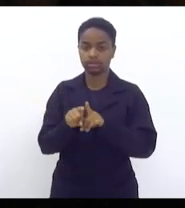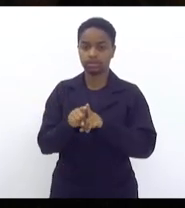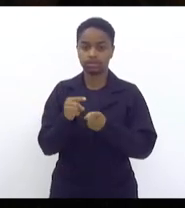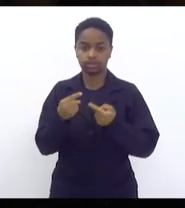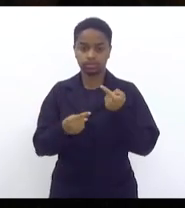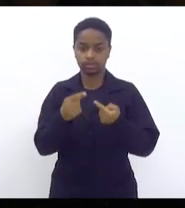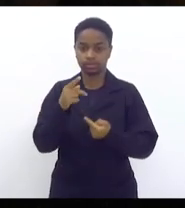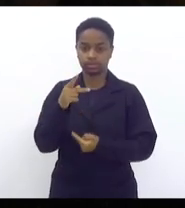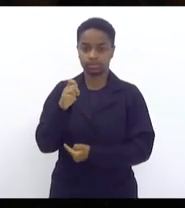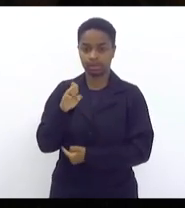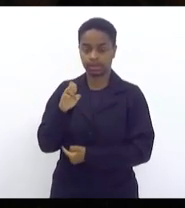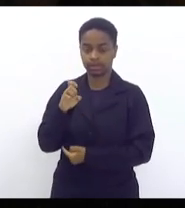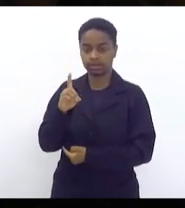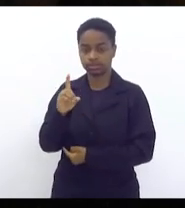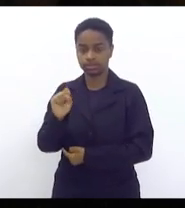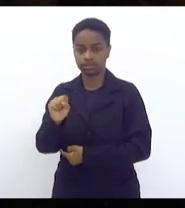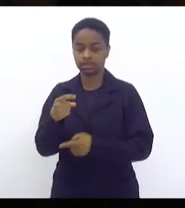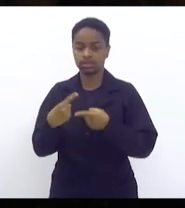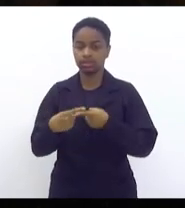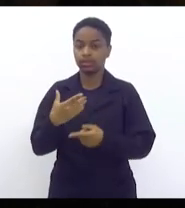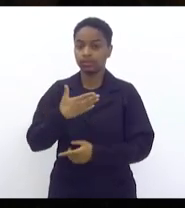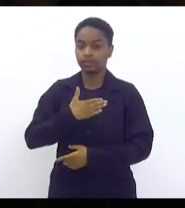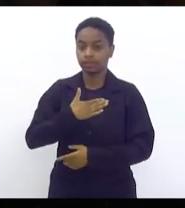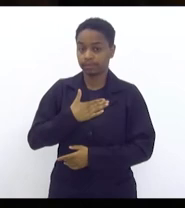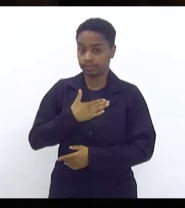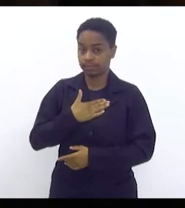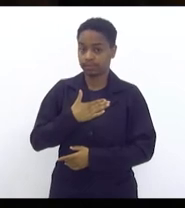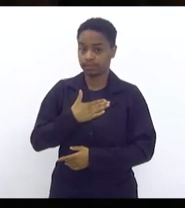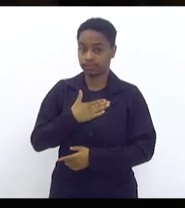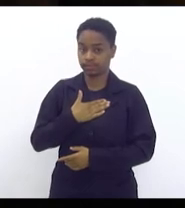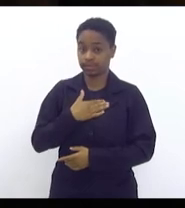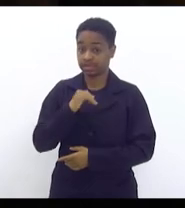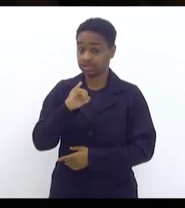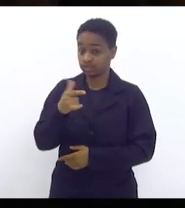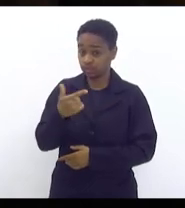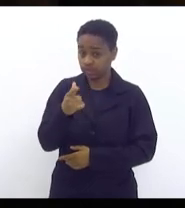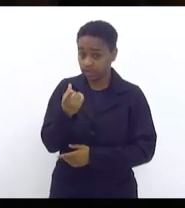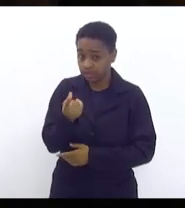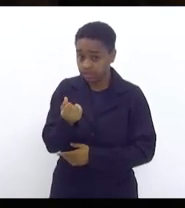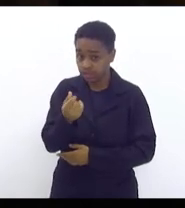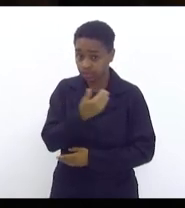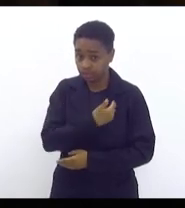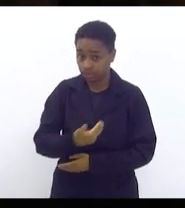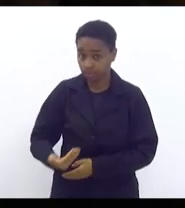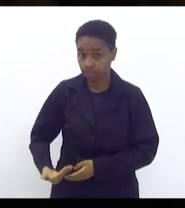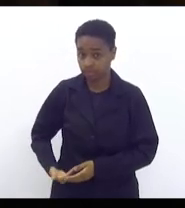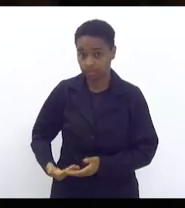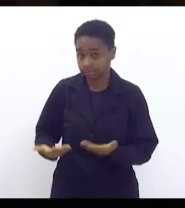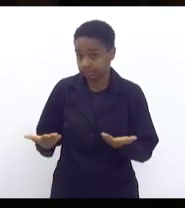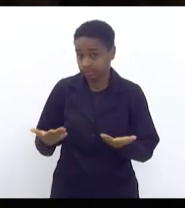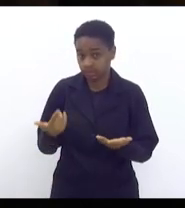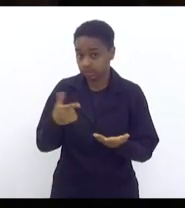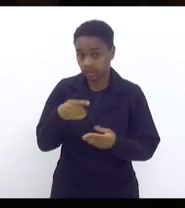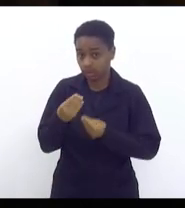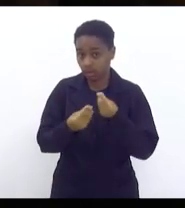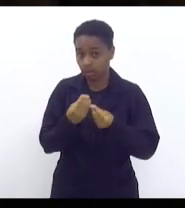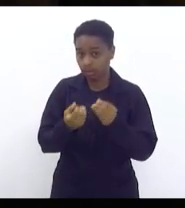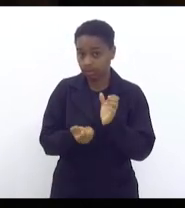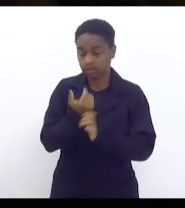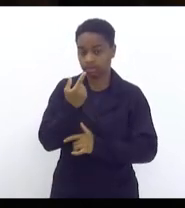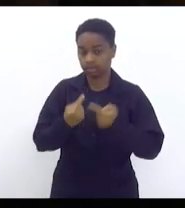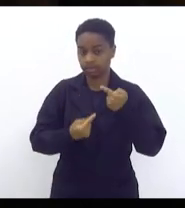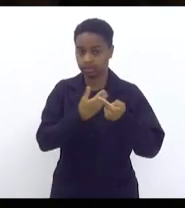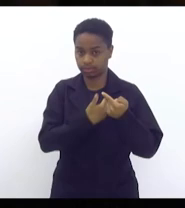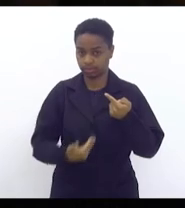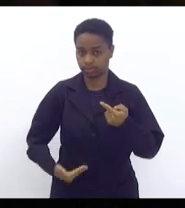o PEDS, porque, para mim, sem recursos públicos, não tem política pública.